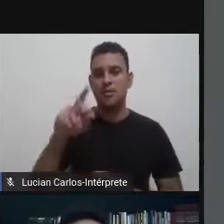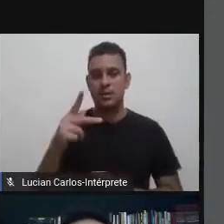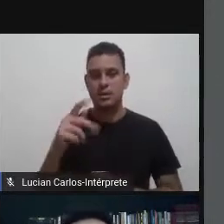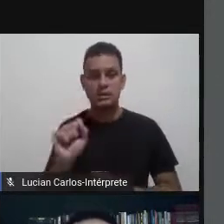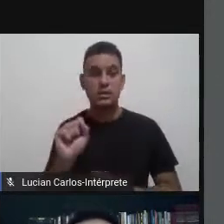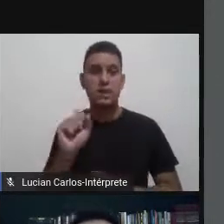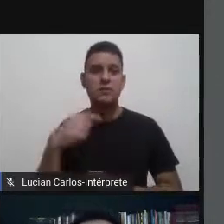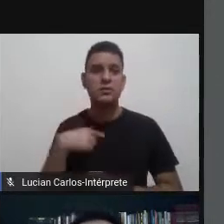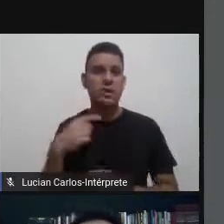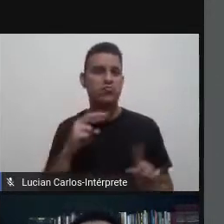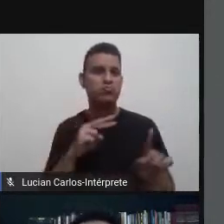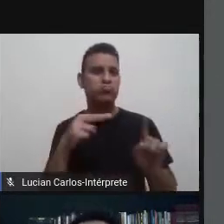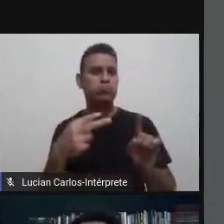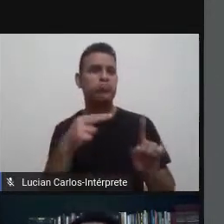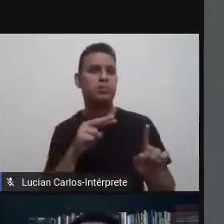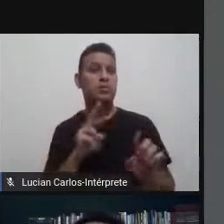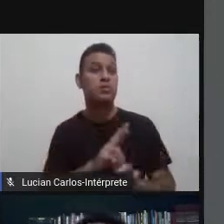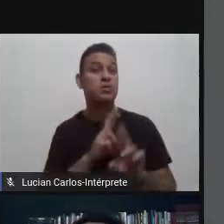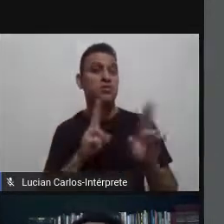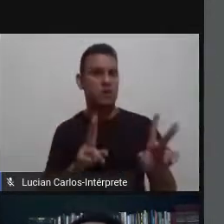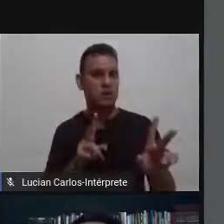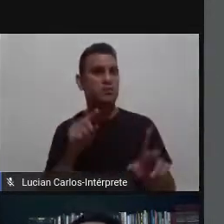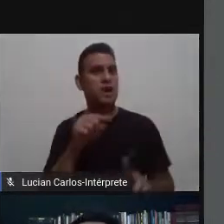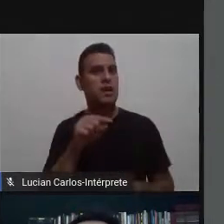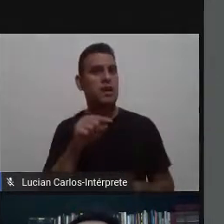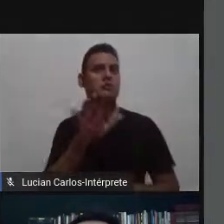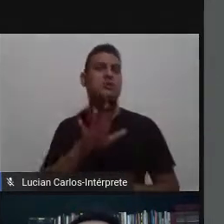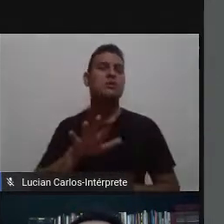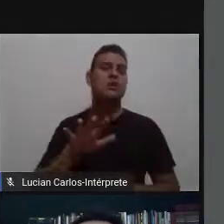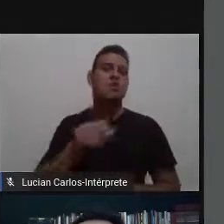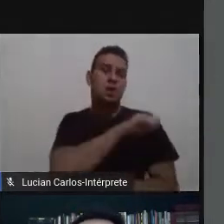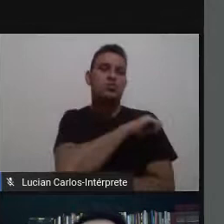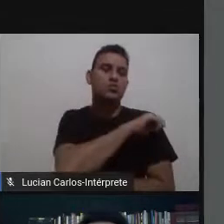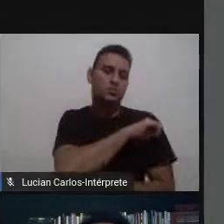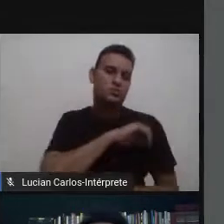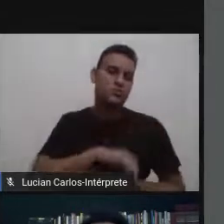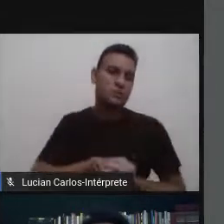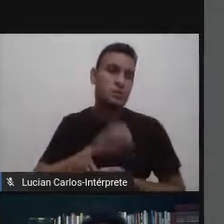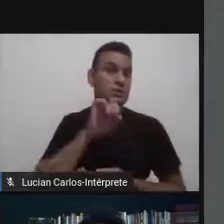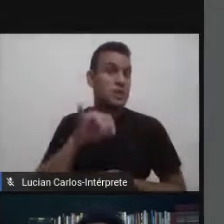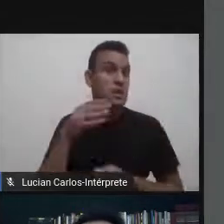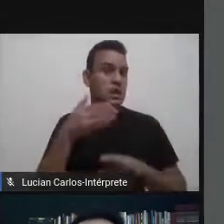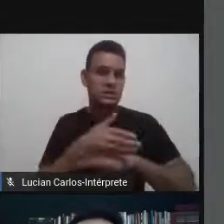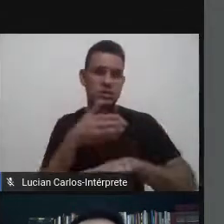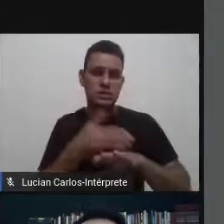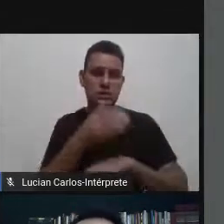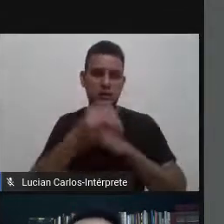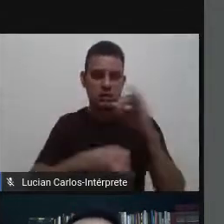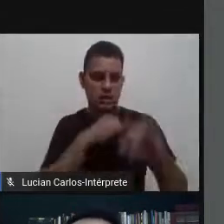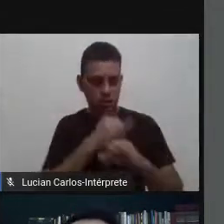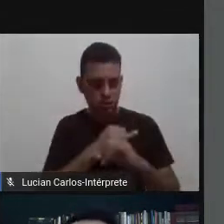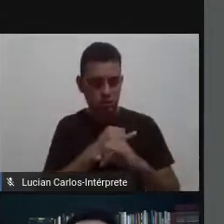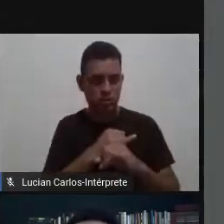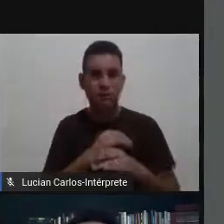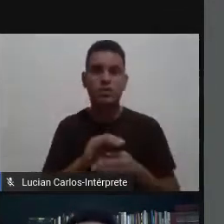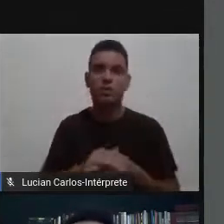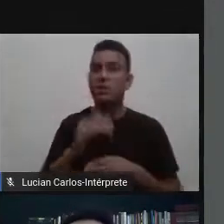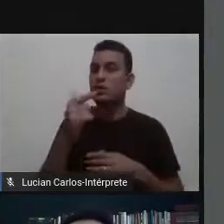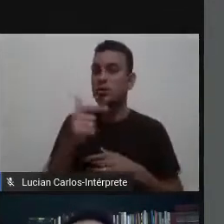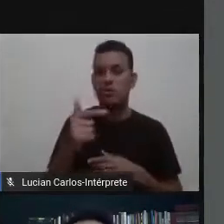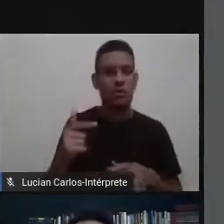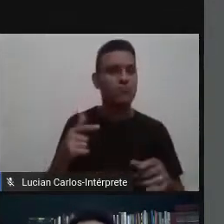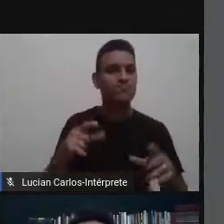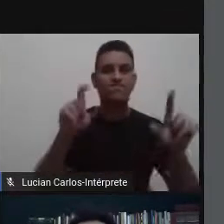de ter um olhar diferenciado para esses alunos, porque se eles não têm acesso à internet, não têm acesso a canal de